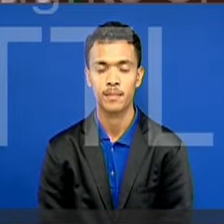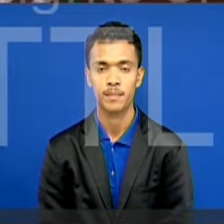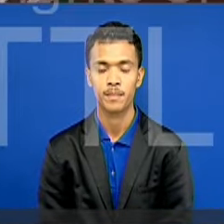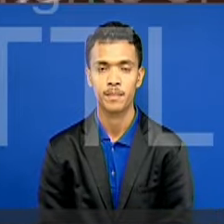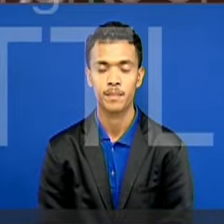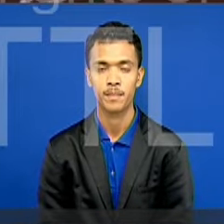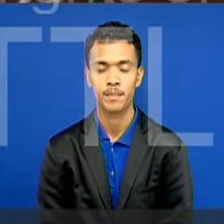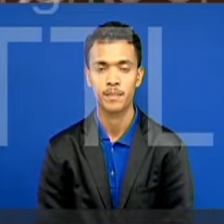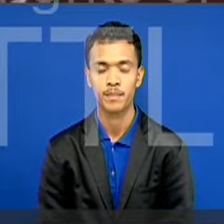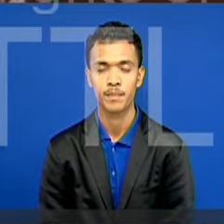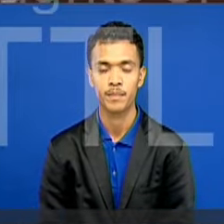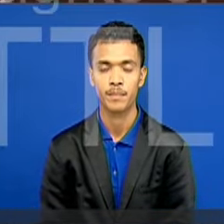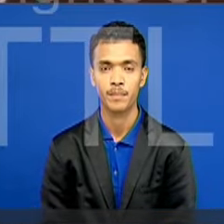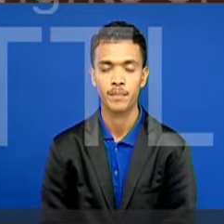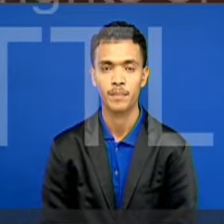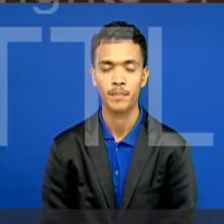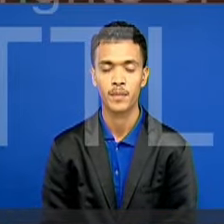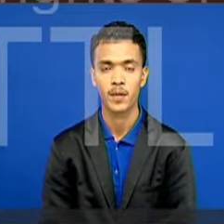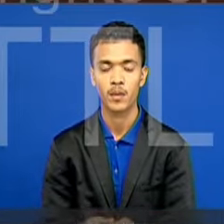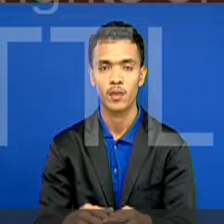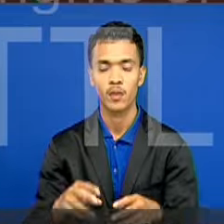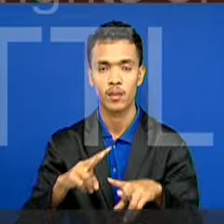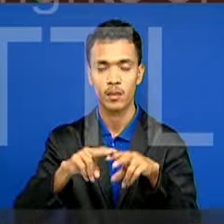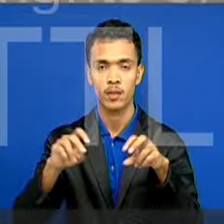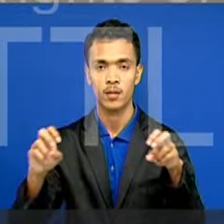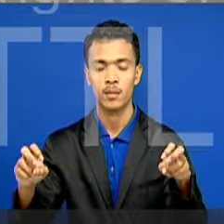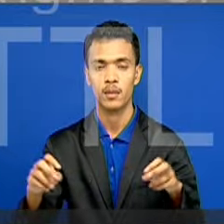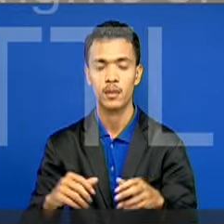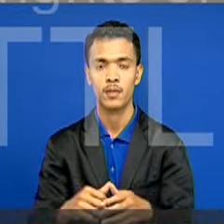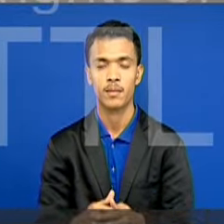usira, o pres, terpal, o lai.